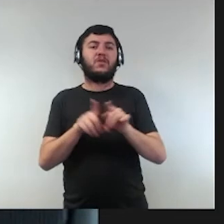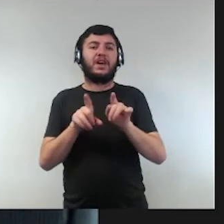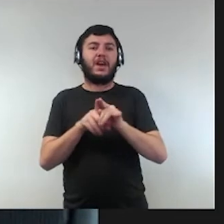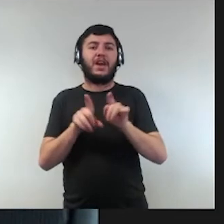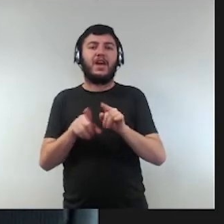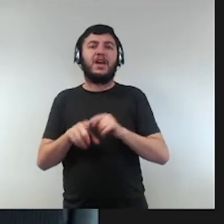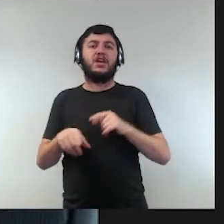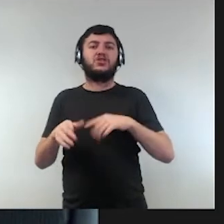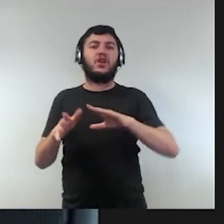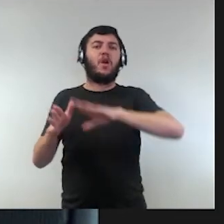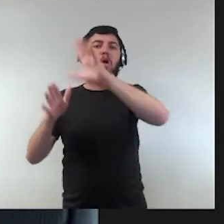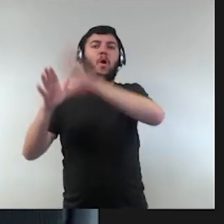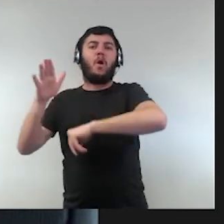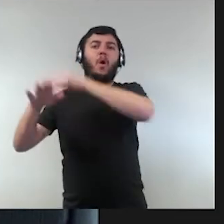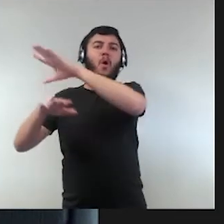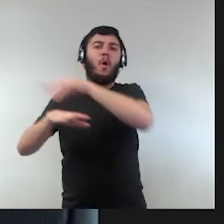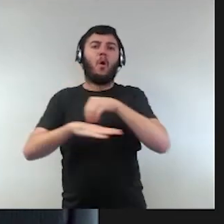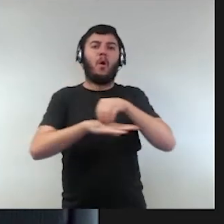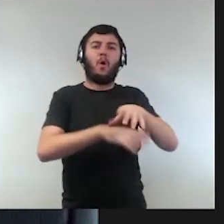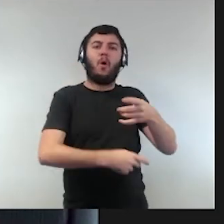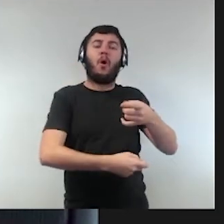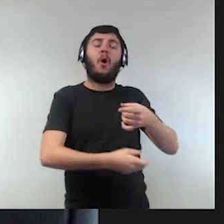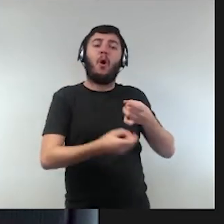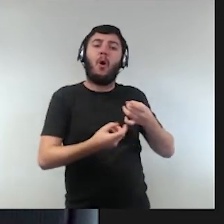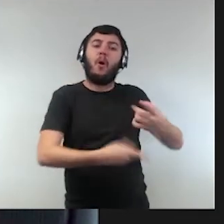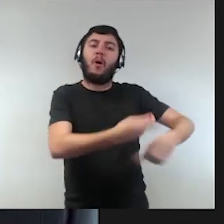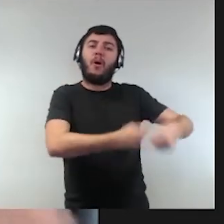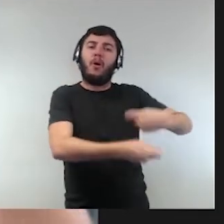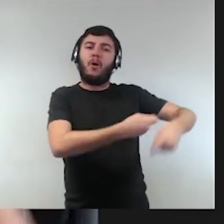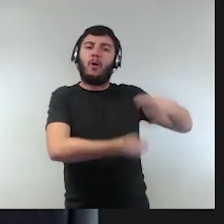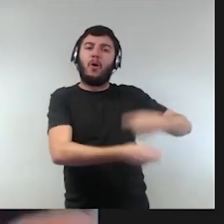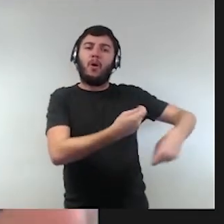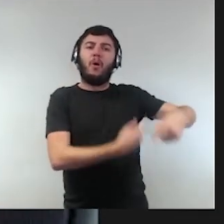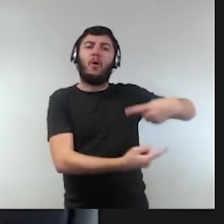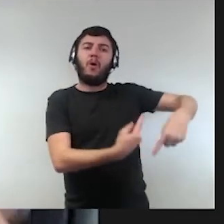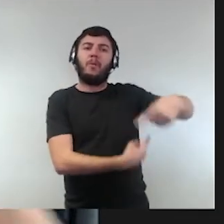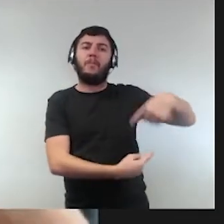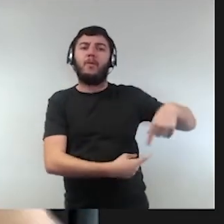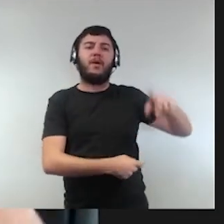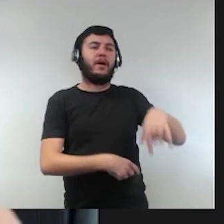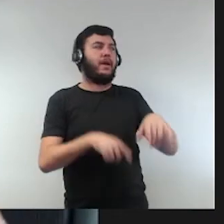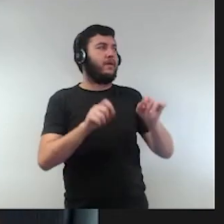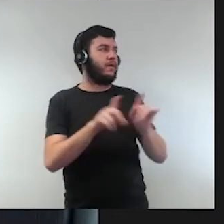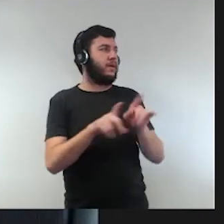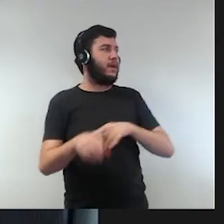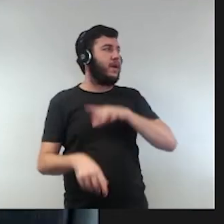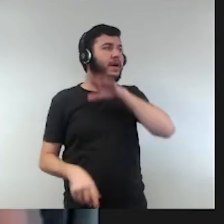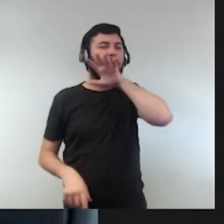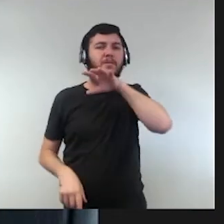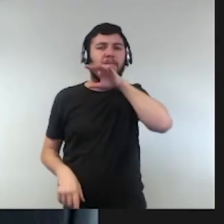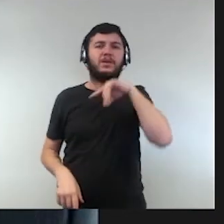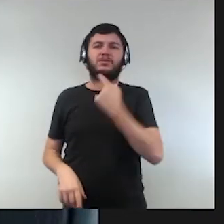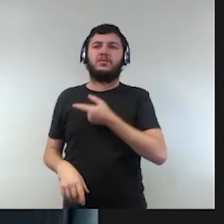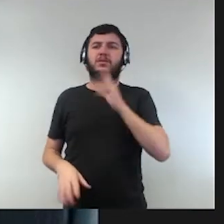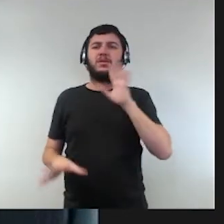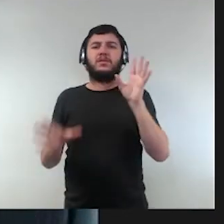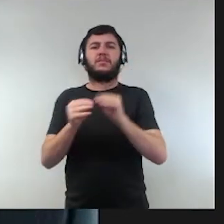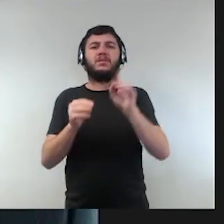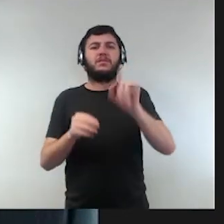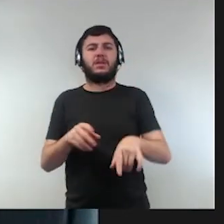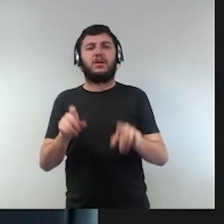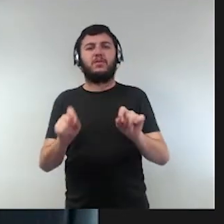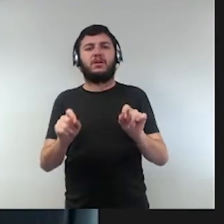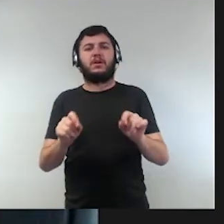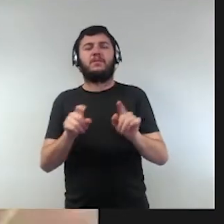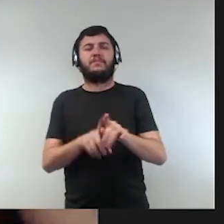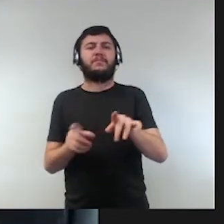empreendimento que zela, que prima pelo bem-estar dos animais. São animais, obviamente, de criadouros